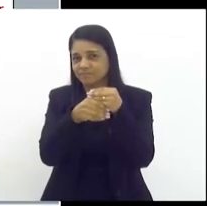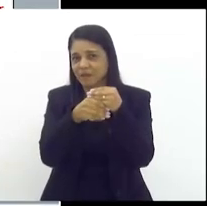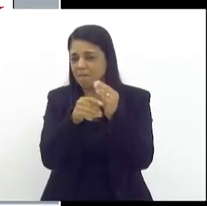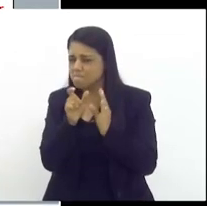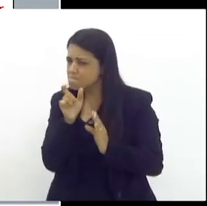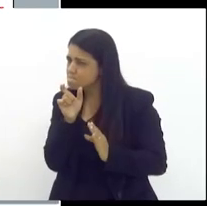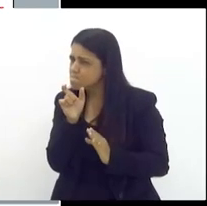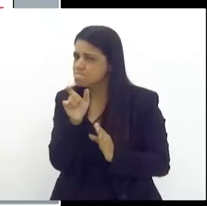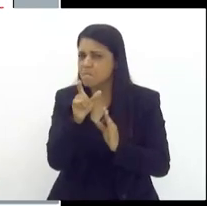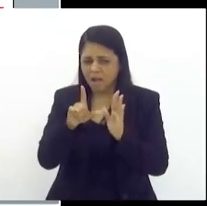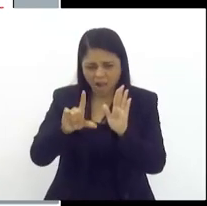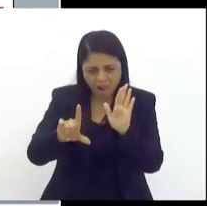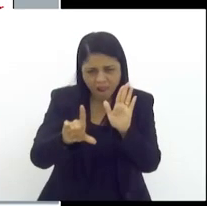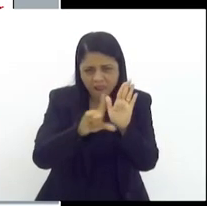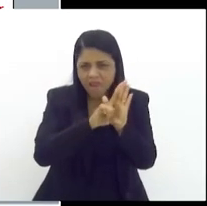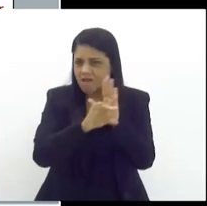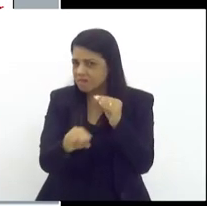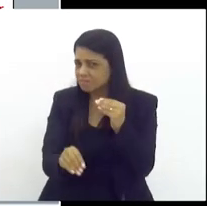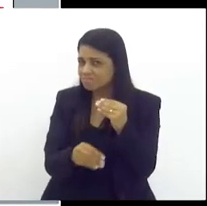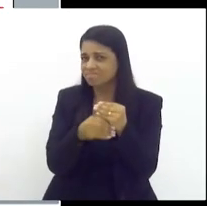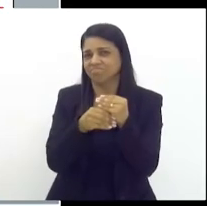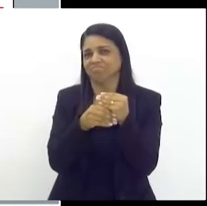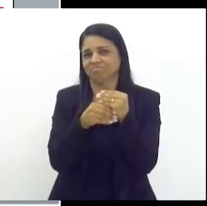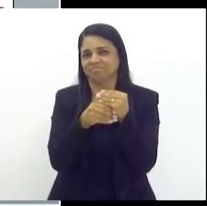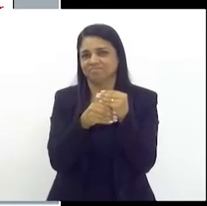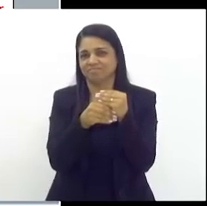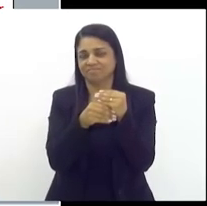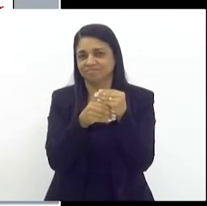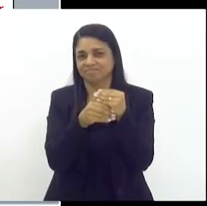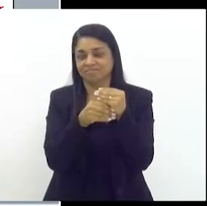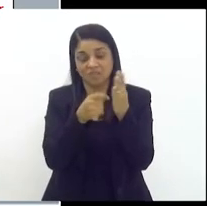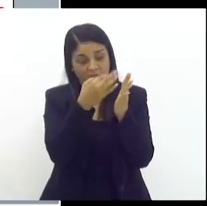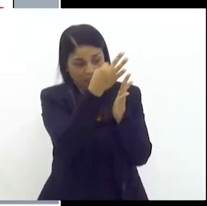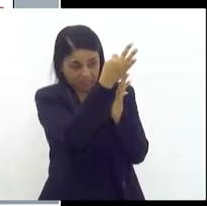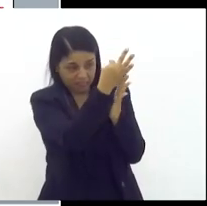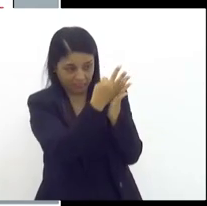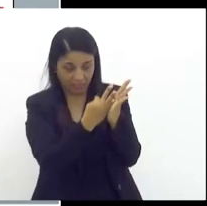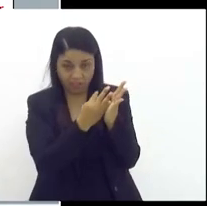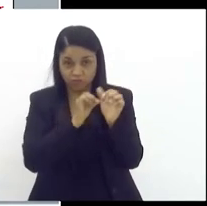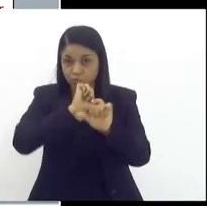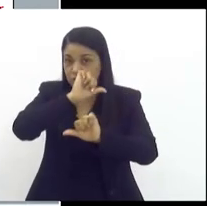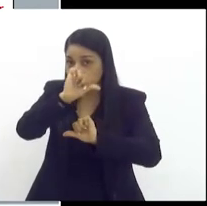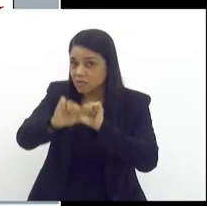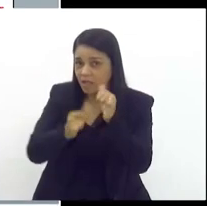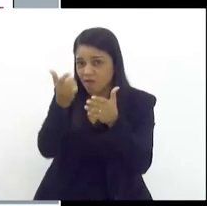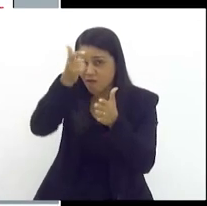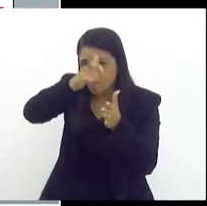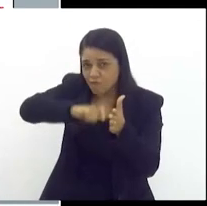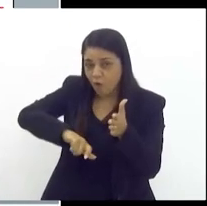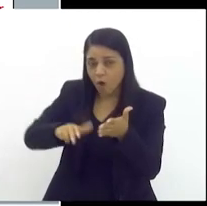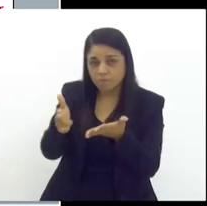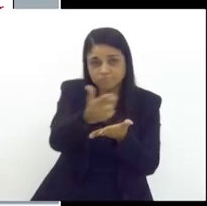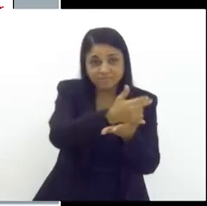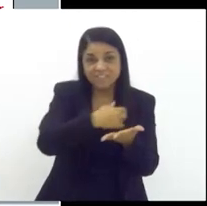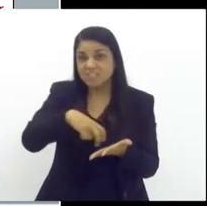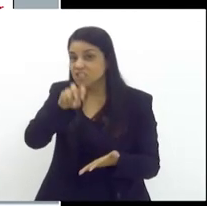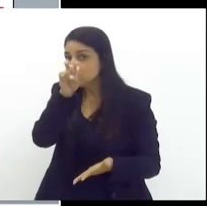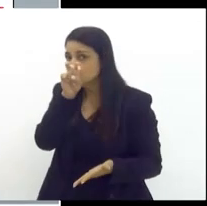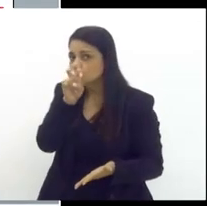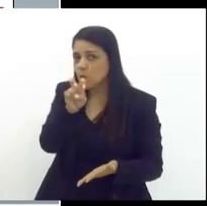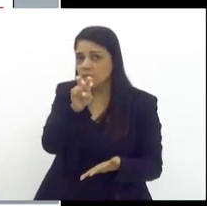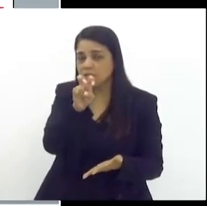lei complementar é citada no texto da reforma 54 vezes